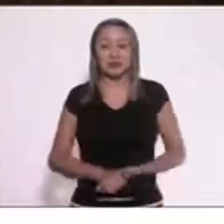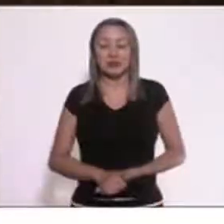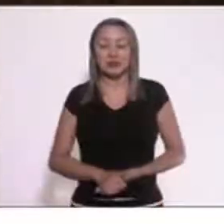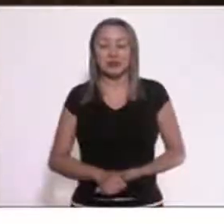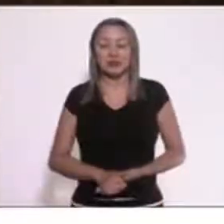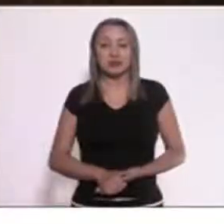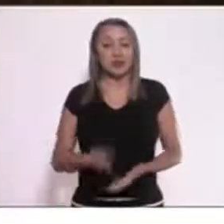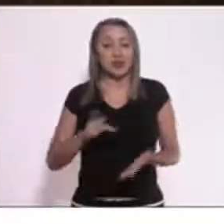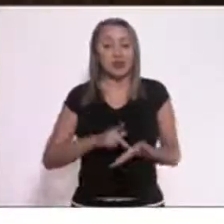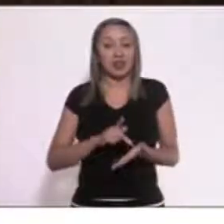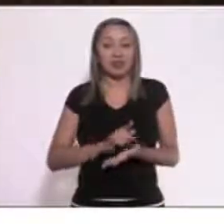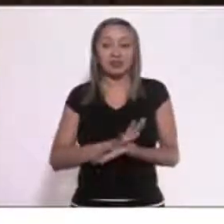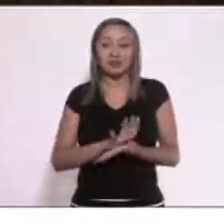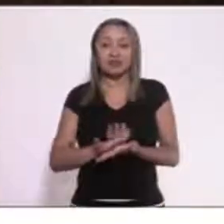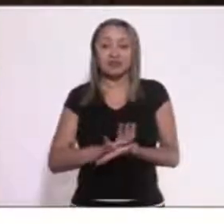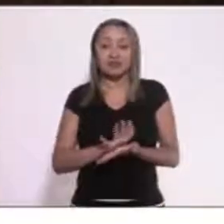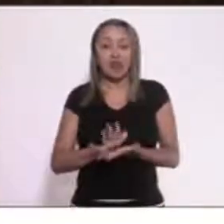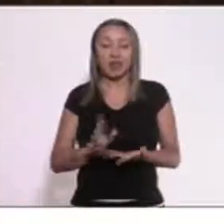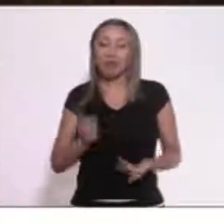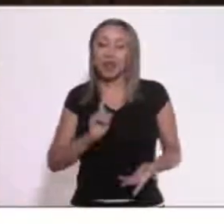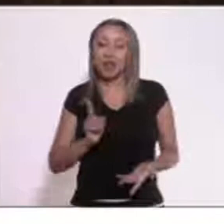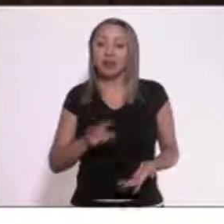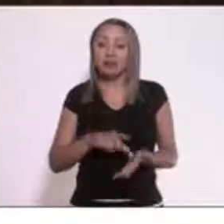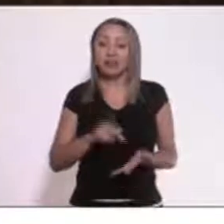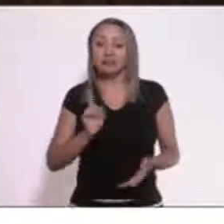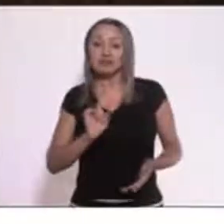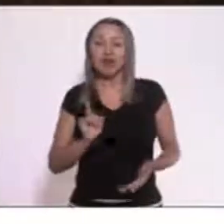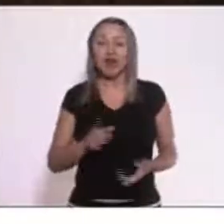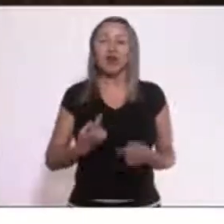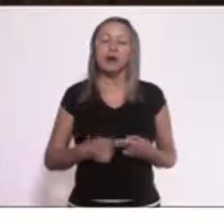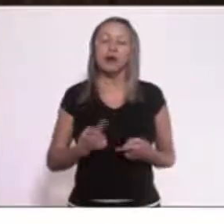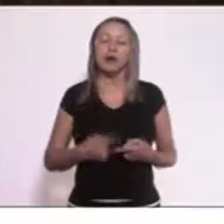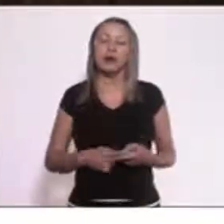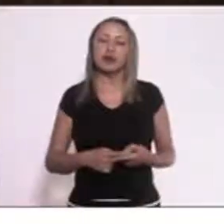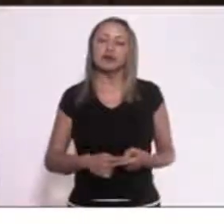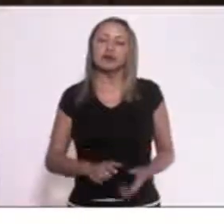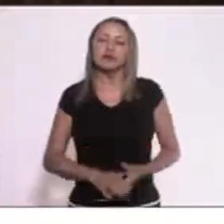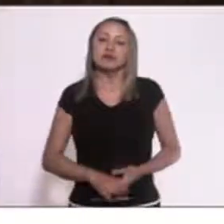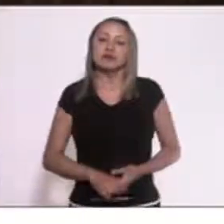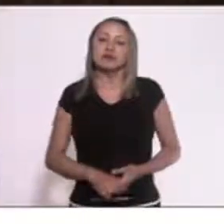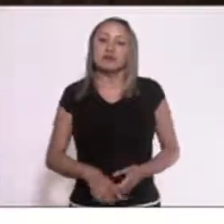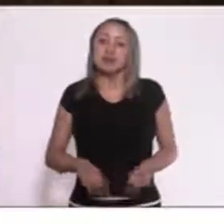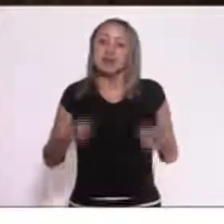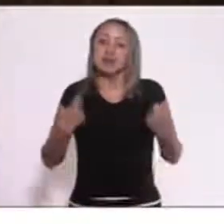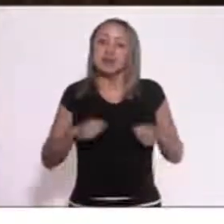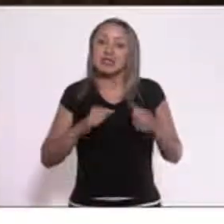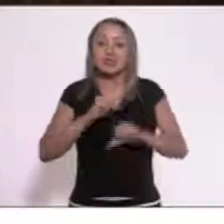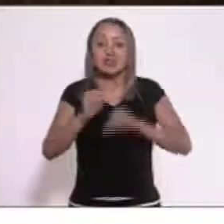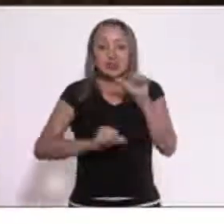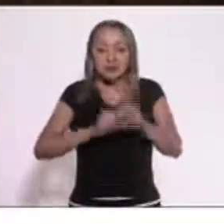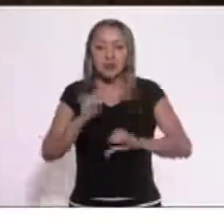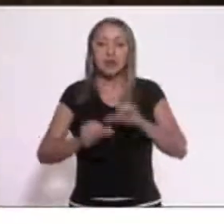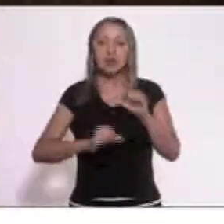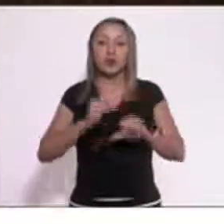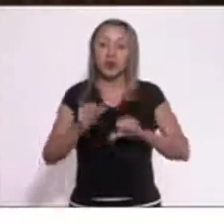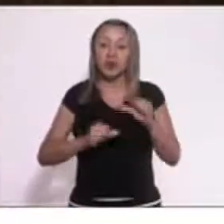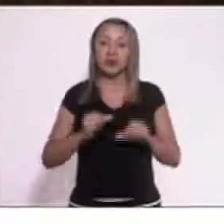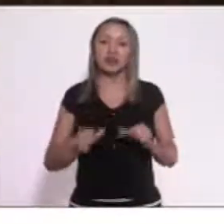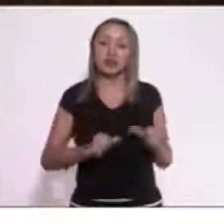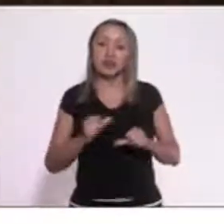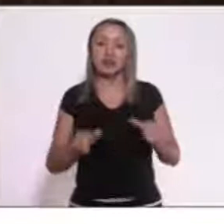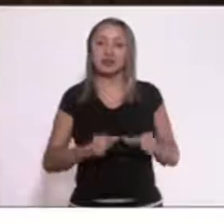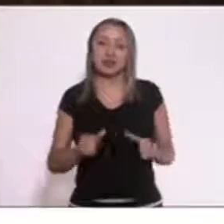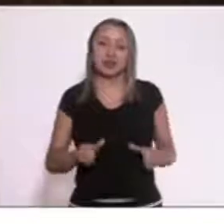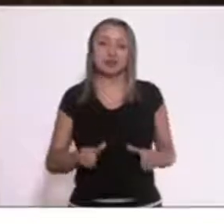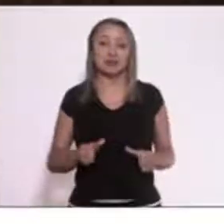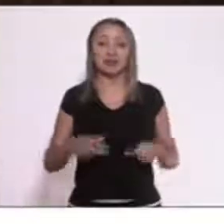total. Pura, total. De maneira que isto daí a gente deva realmente não deixar